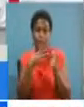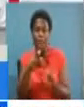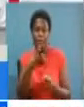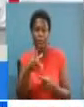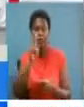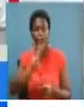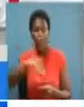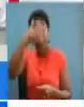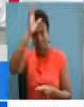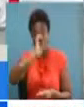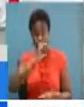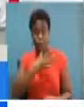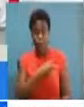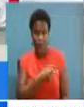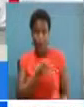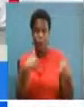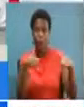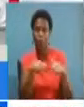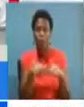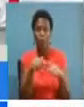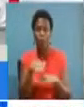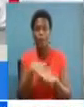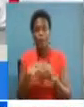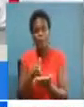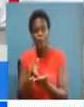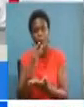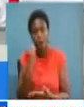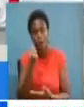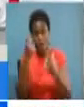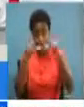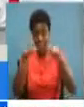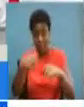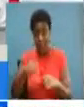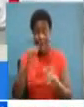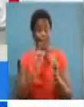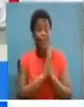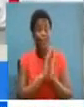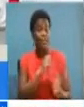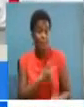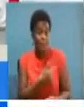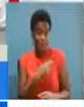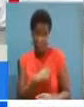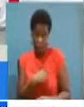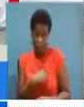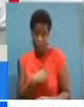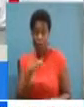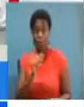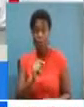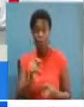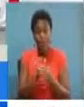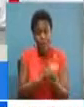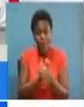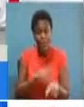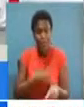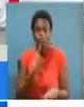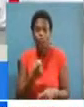manifestada pelo vice-primeiro-ministro num encontro que manteve com jovens empreendedores de Santa Catarina de Santiago, que também aproveitaram a ocasião para colocar